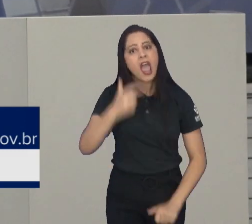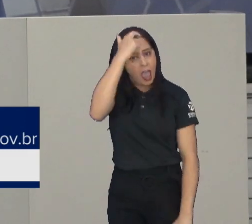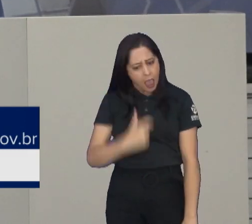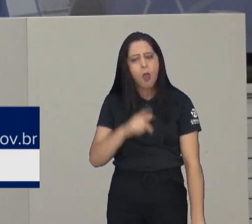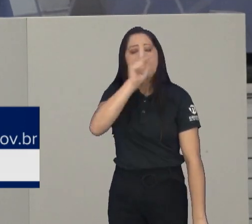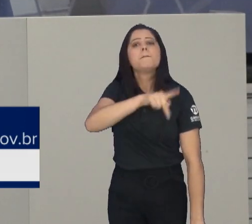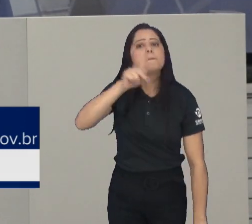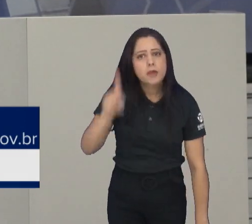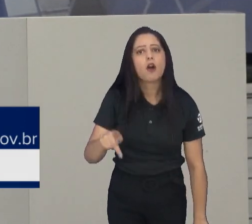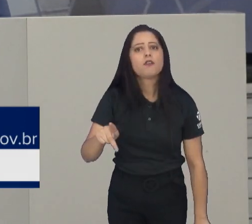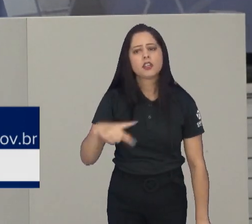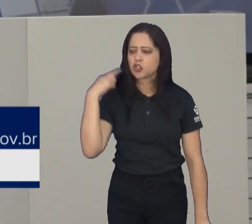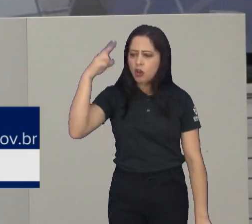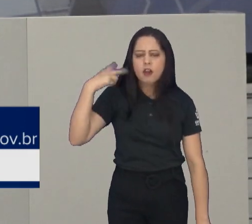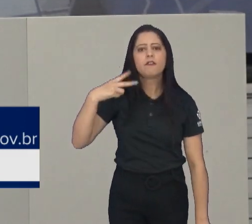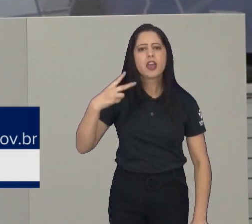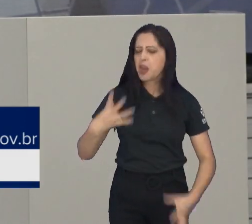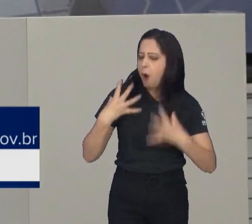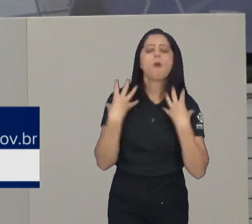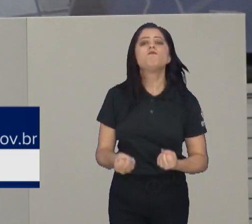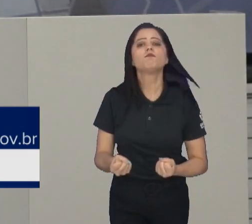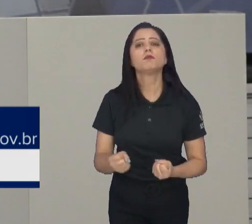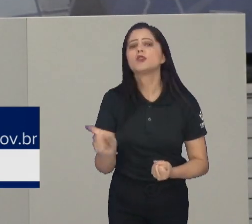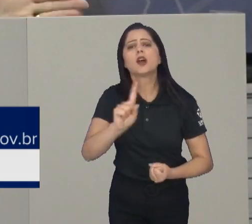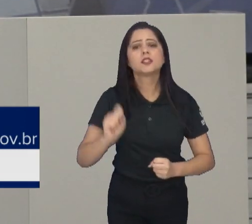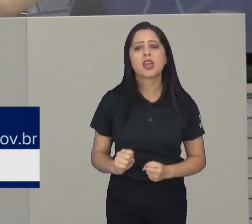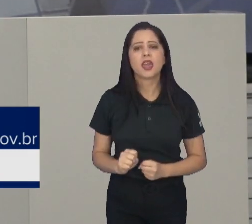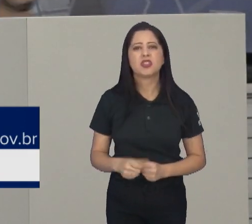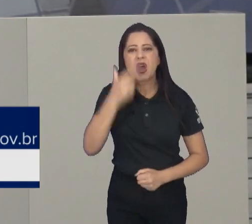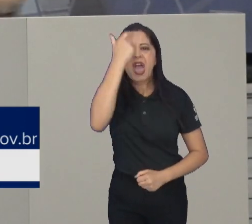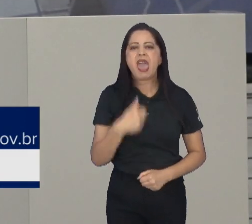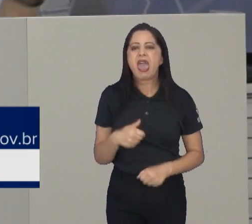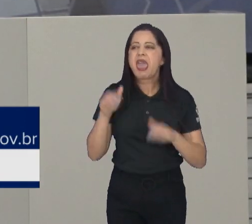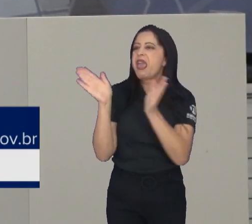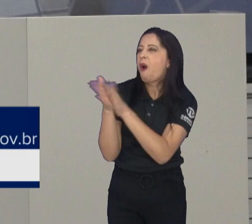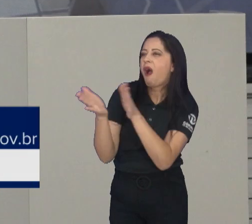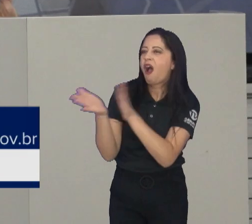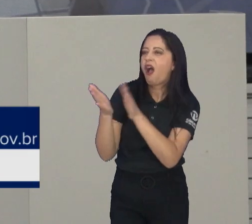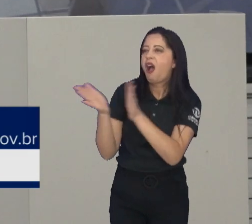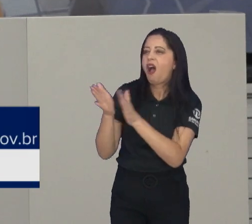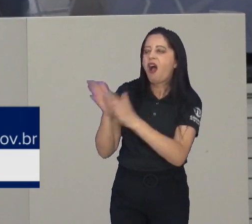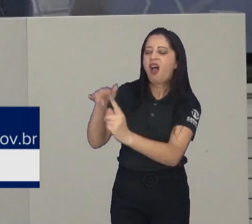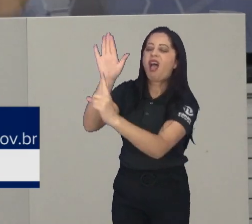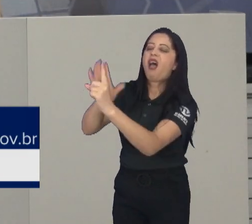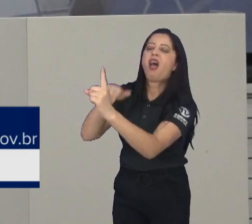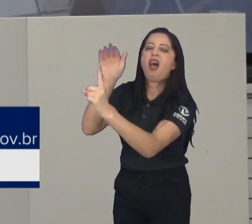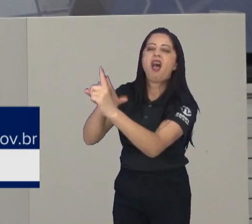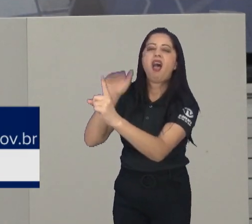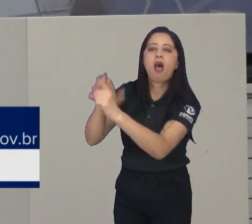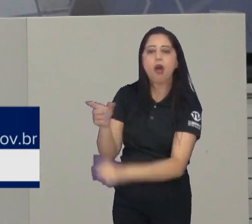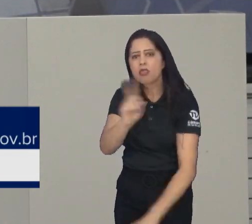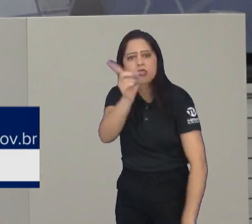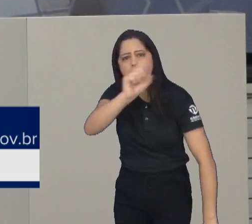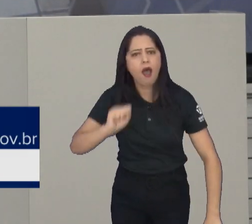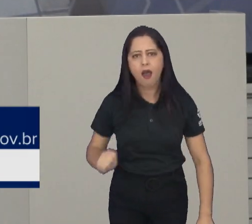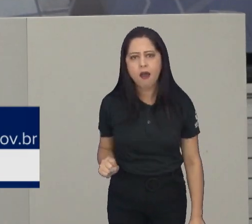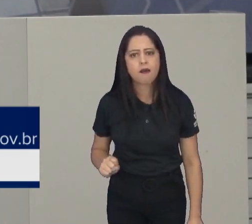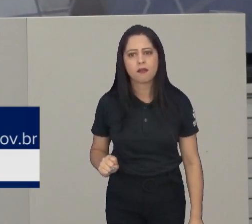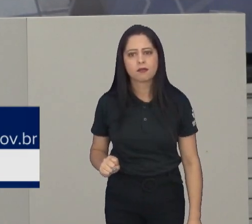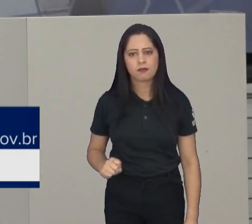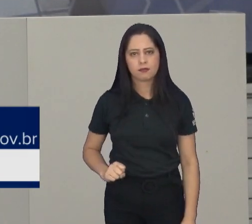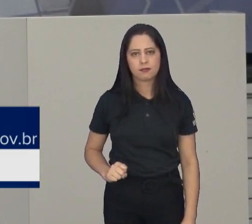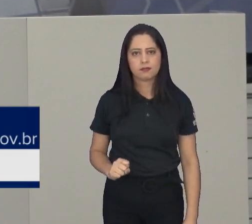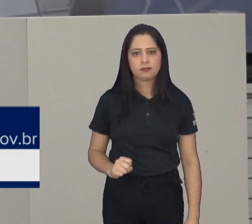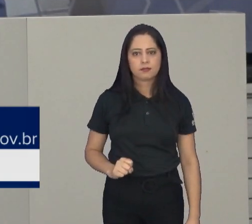uma professora, vereadora, que não é foca, que não fica batendo palminha por causa quando o prefeito joga uma sardinha. Aqui